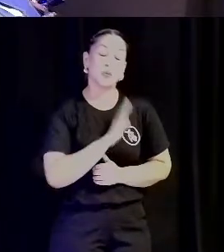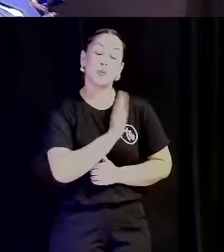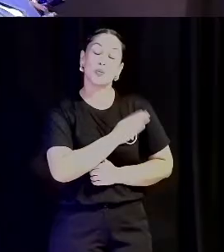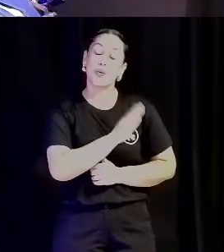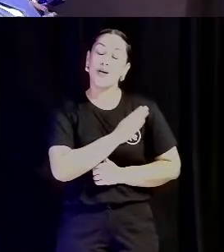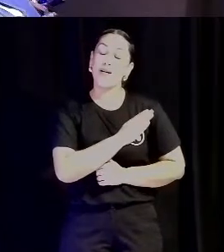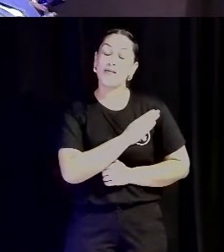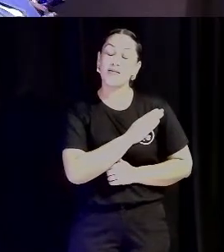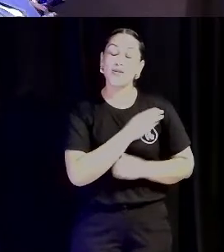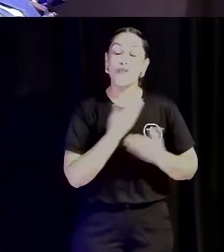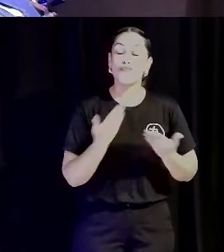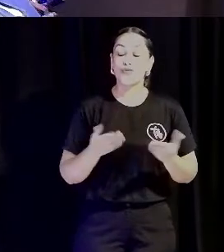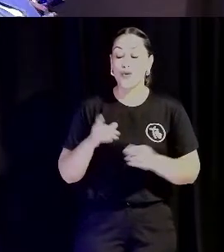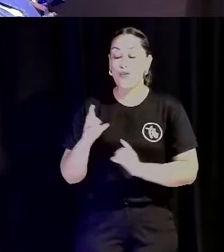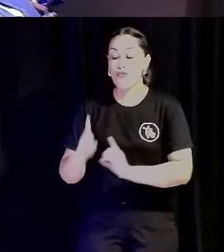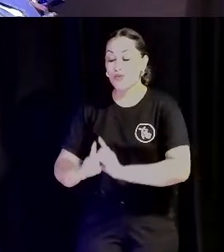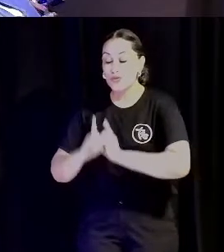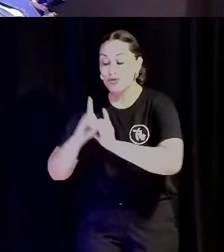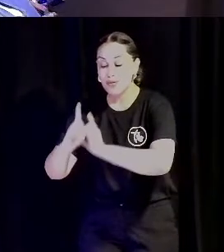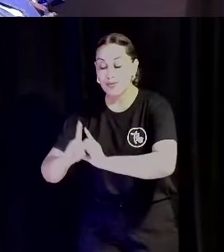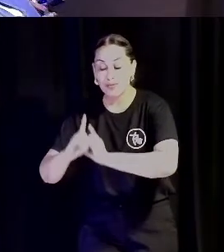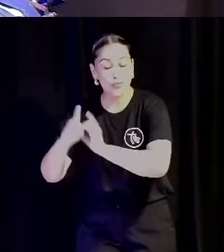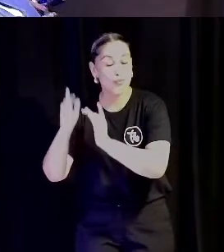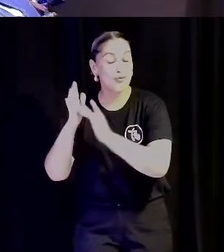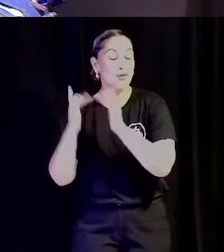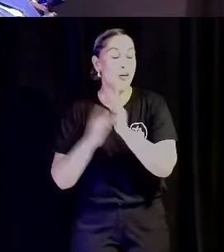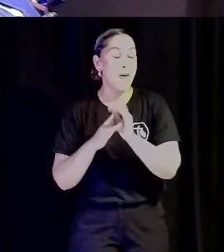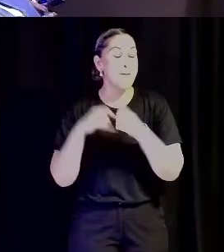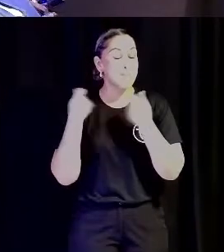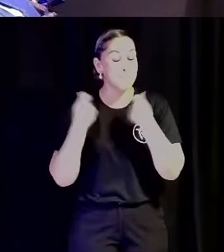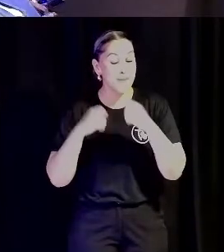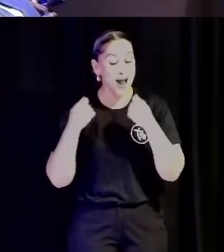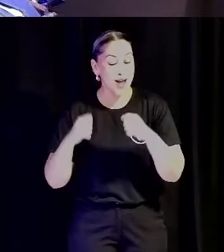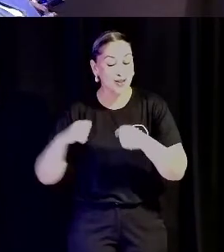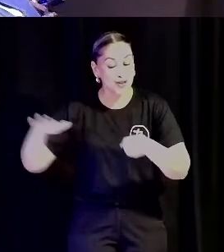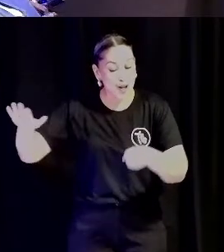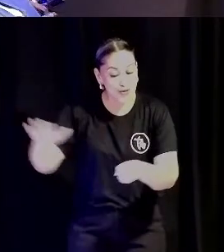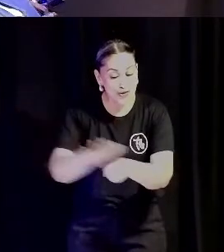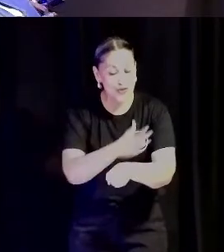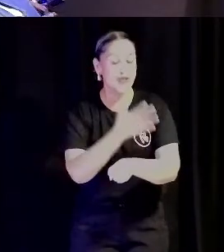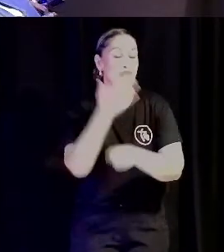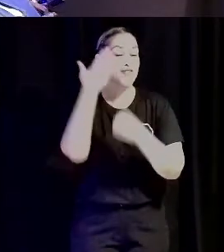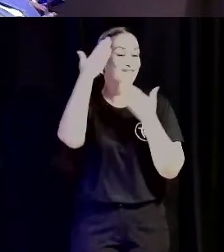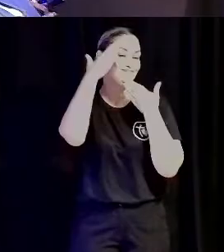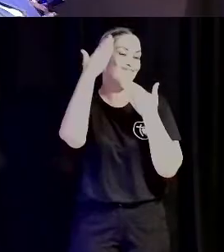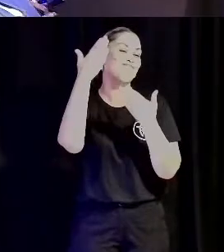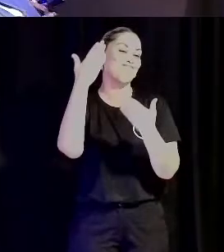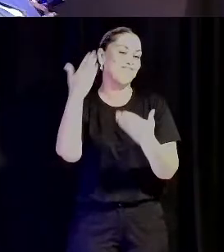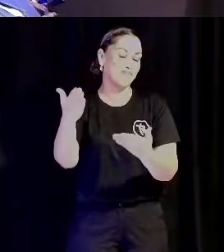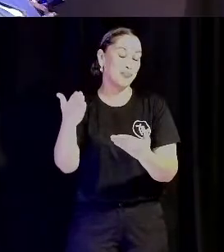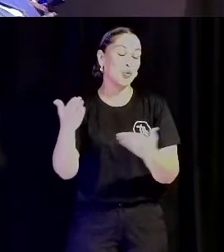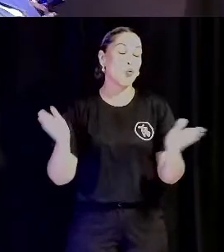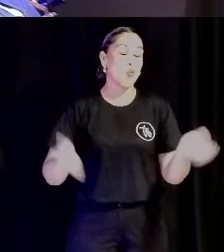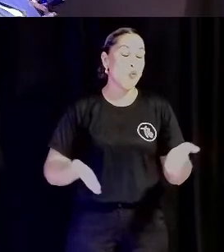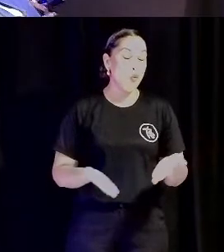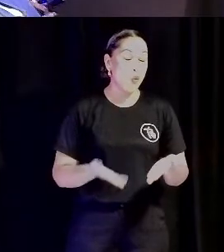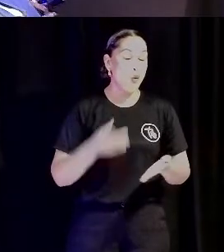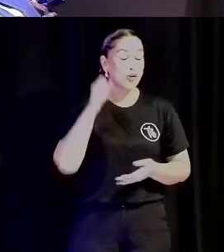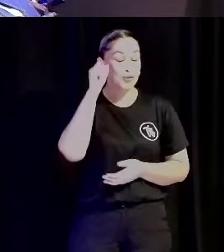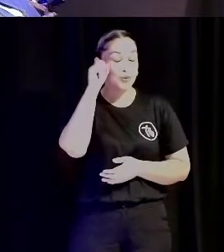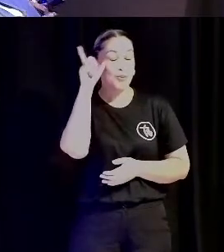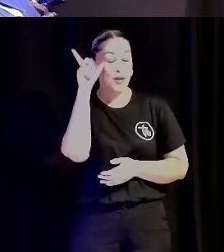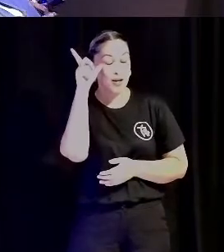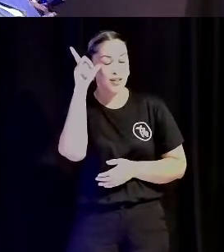coração do discípulo de Jesus tem que ser tomado pela gratidão. Hoje pela manhã, alguém fez uma